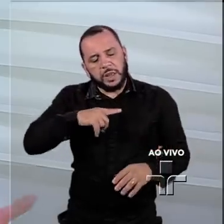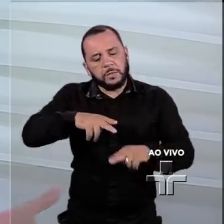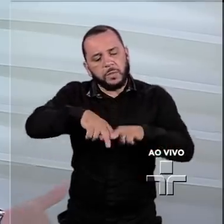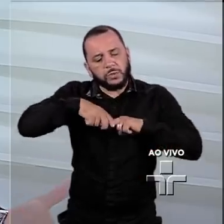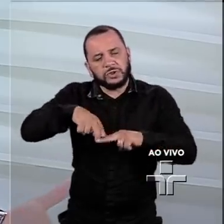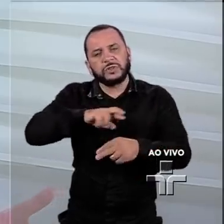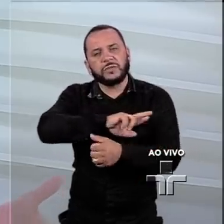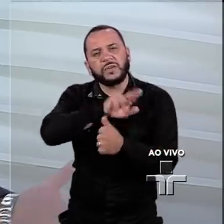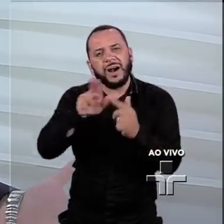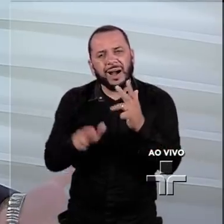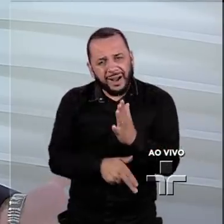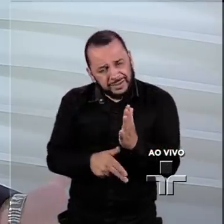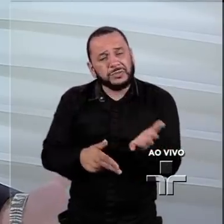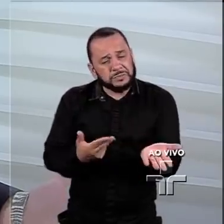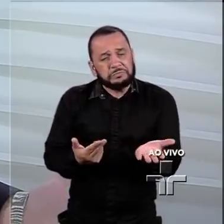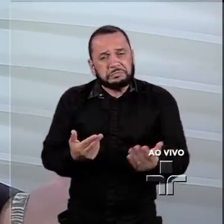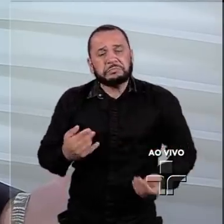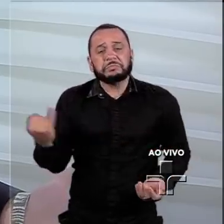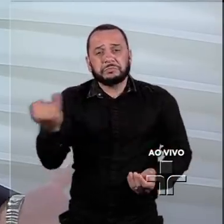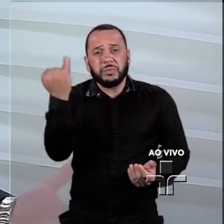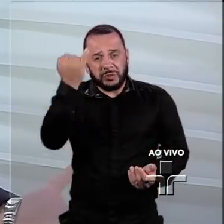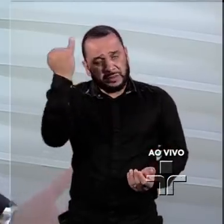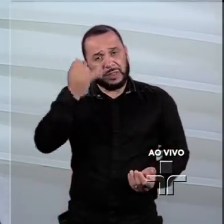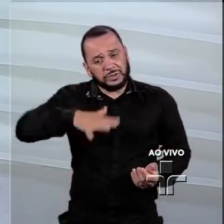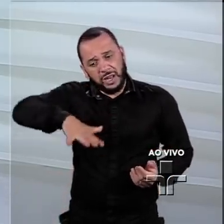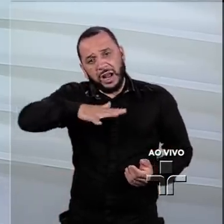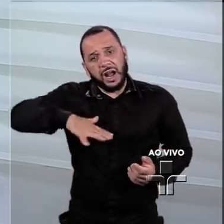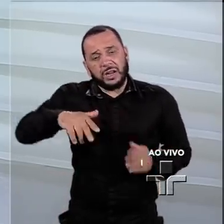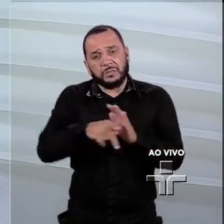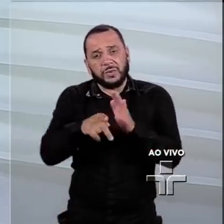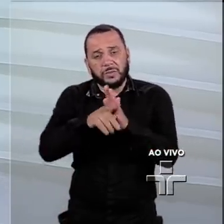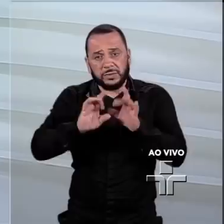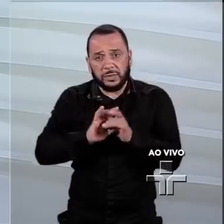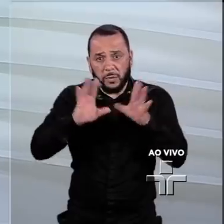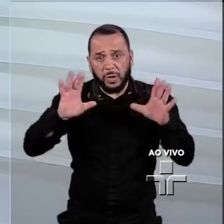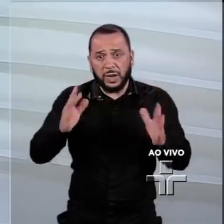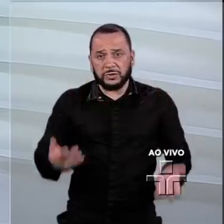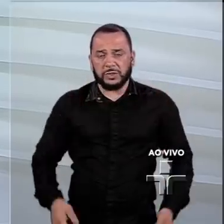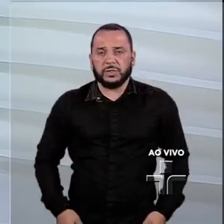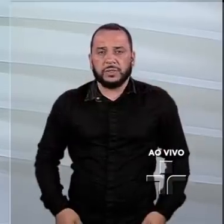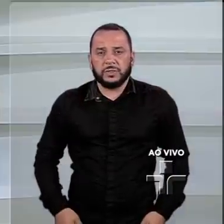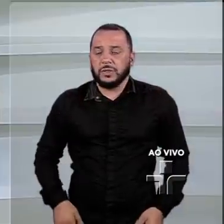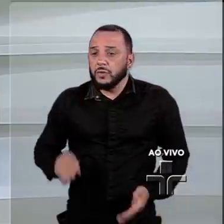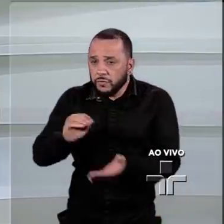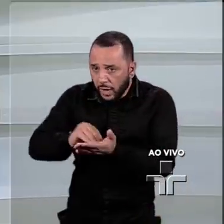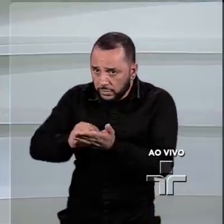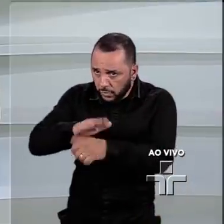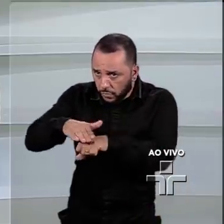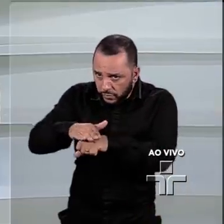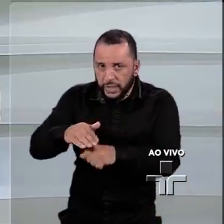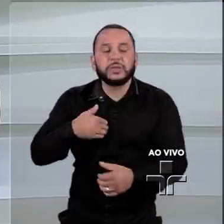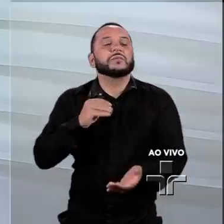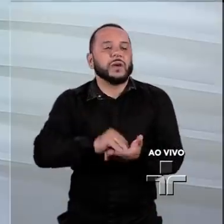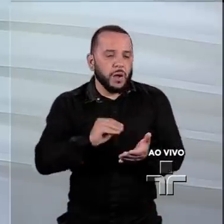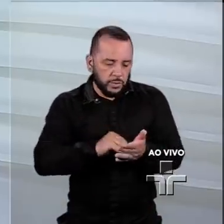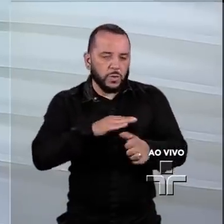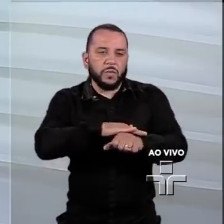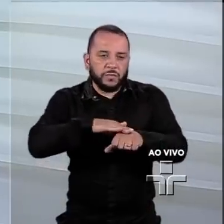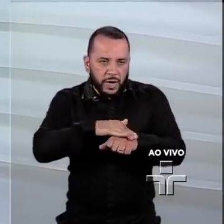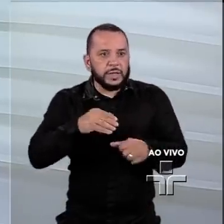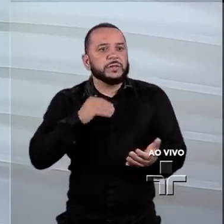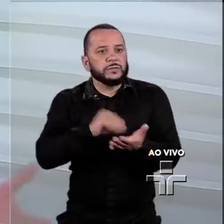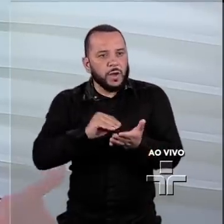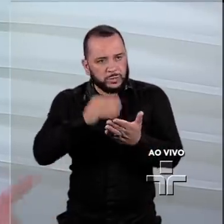e faz parte do jogo democrático. Falta mais conversa, então? Falta mais conversa, falta mais entrosamento, falta